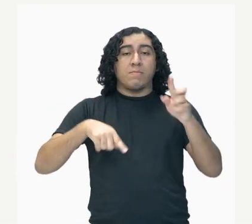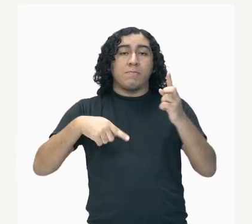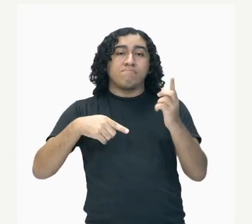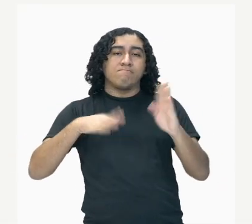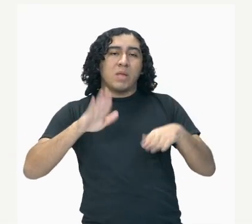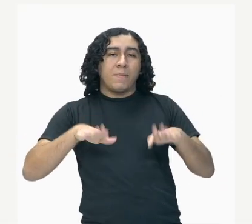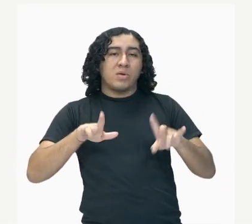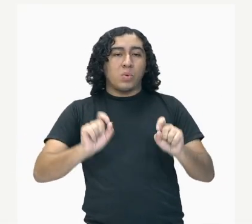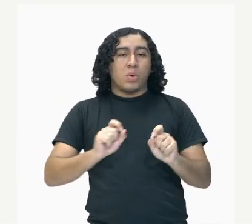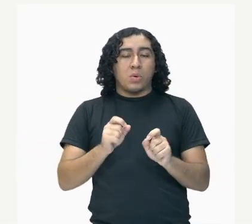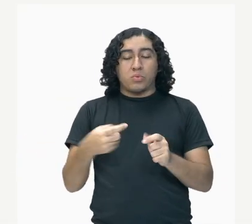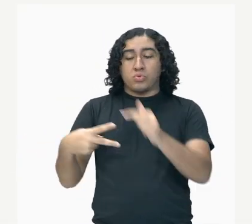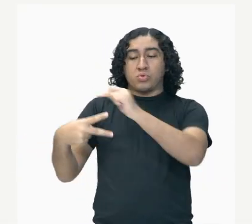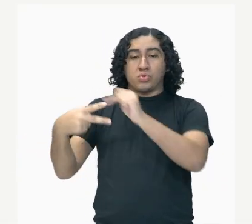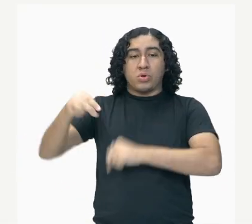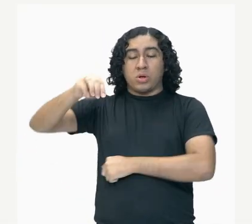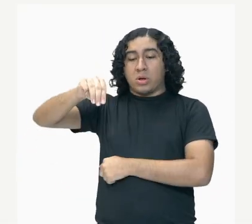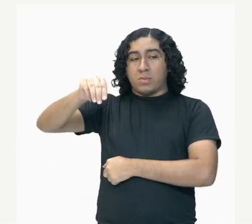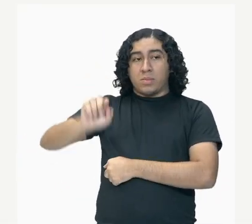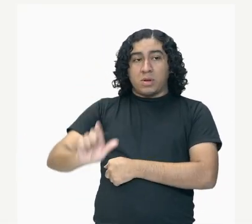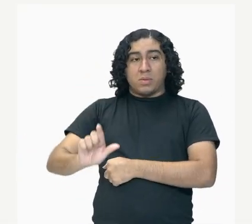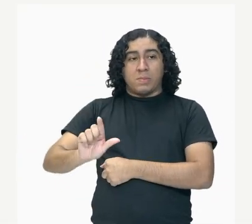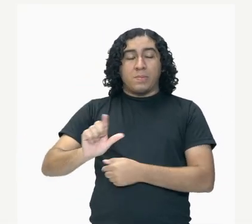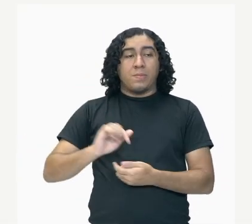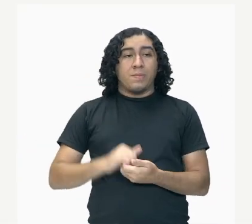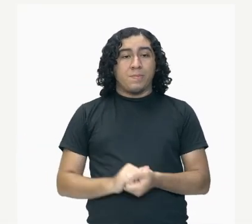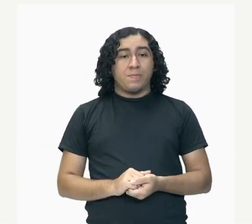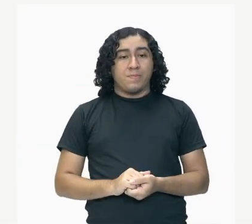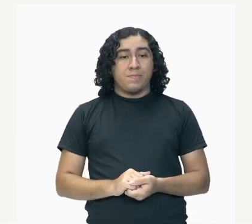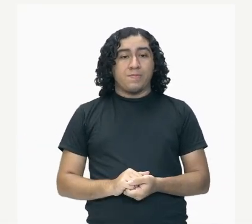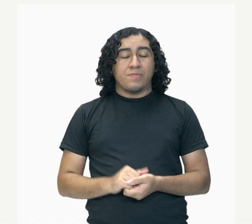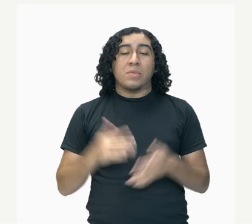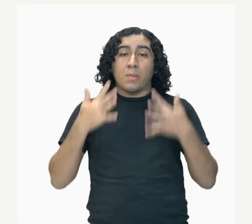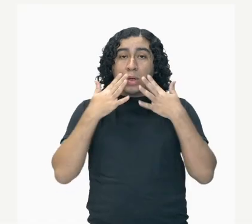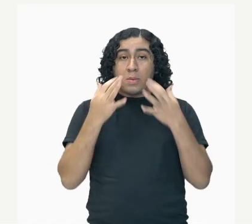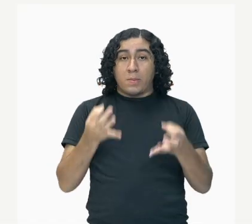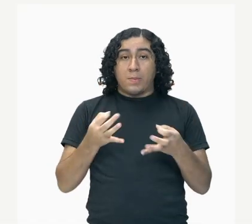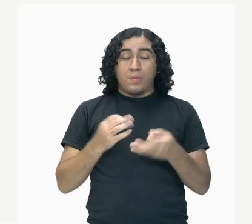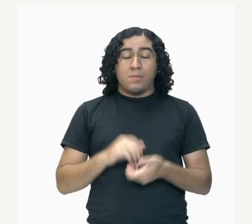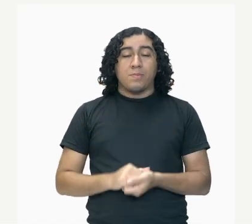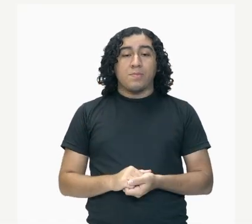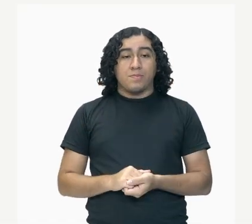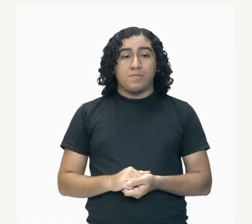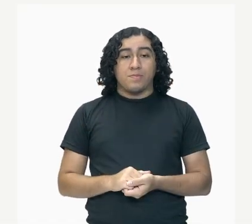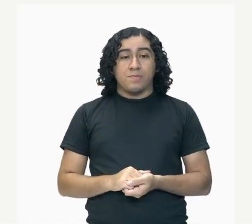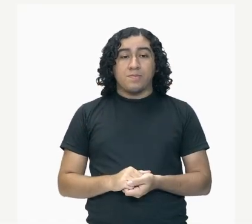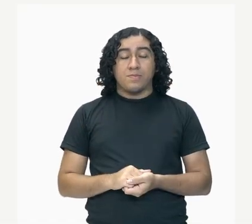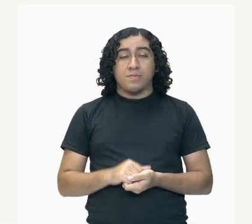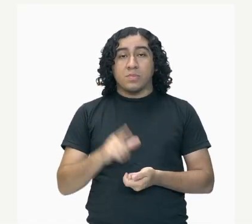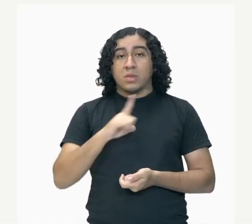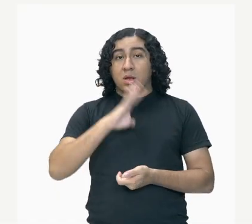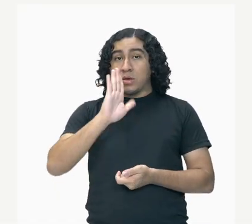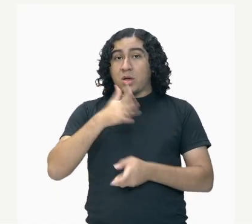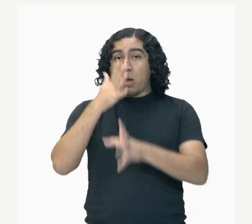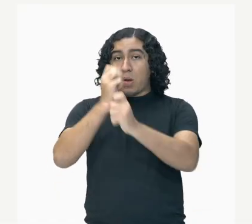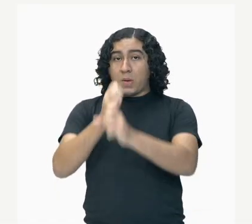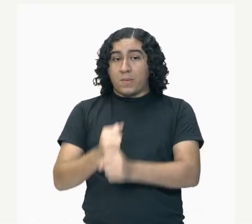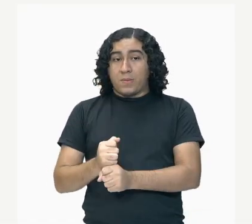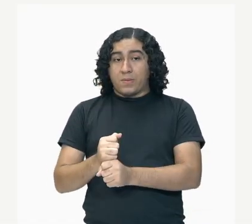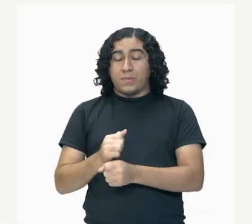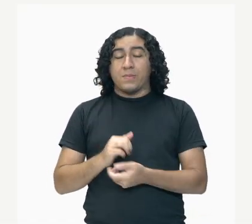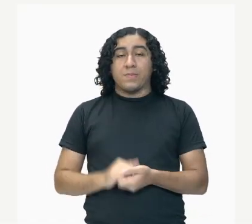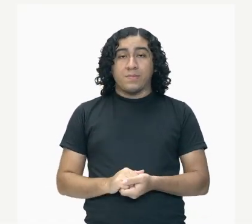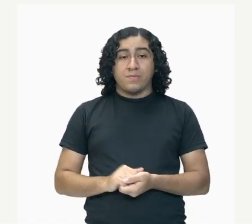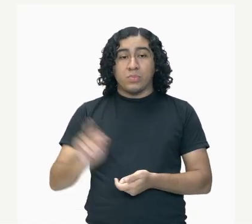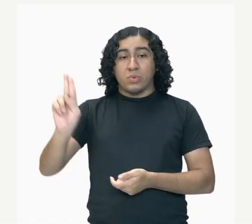comprimento e da massa certo Então veja eu tenho aqui a expressão matemática